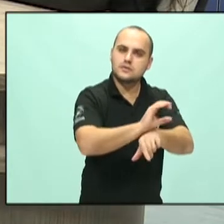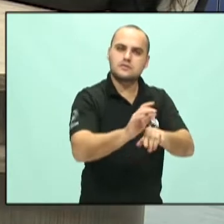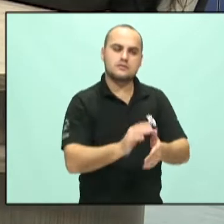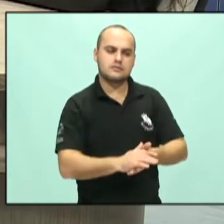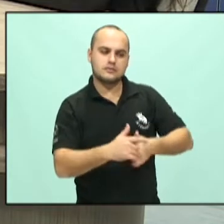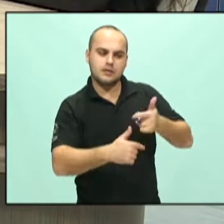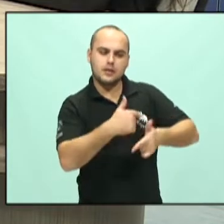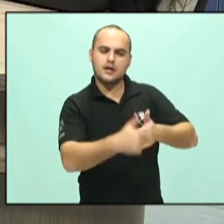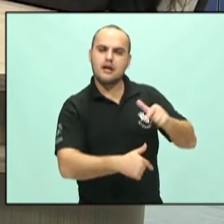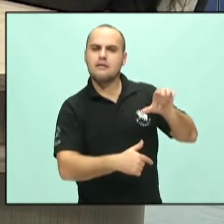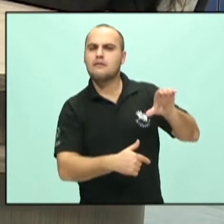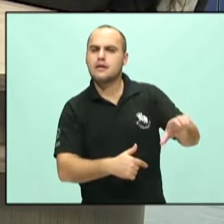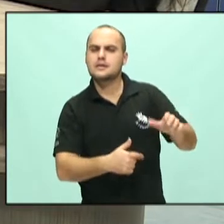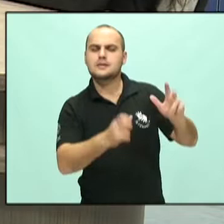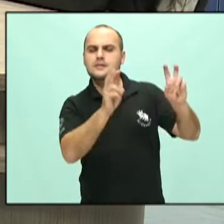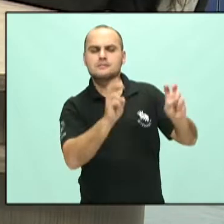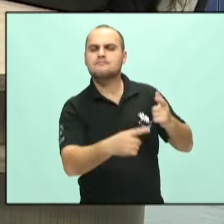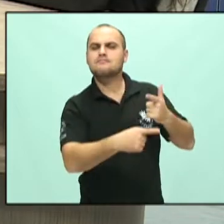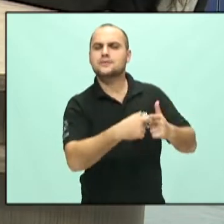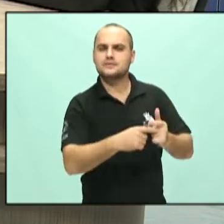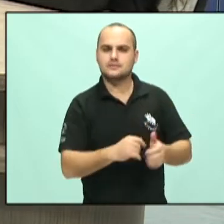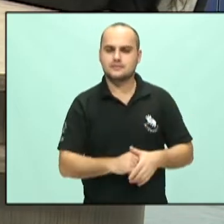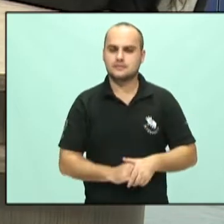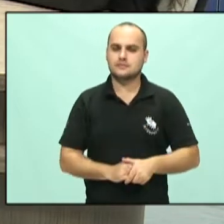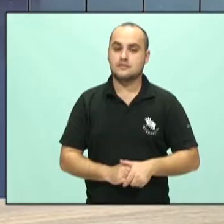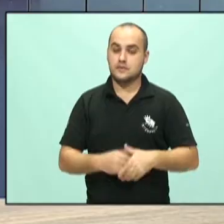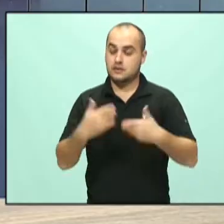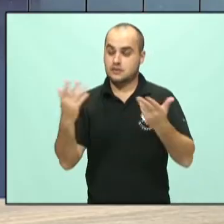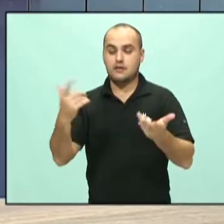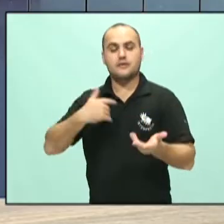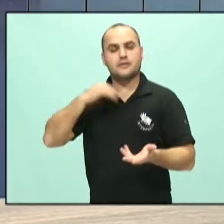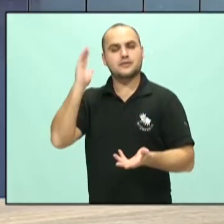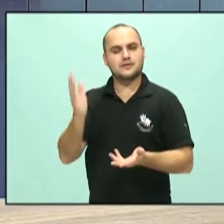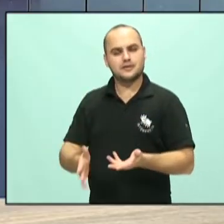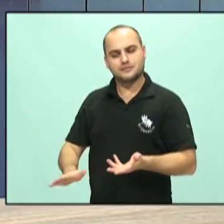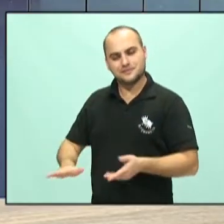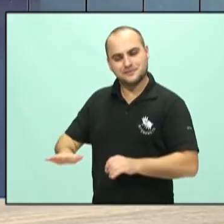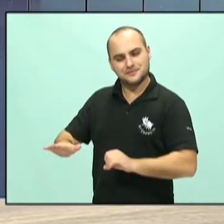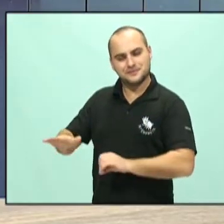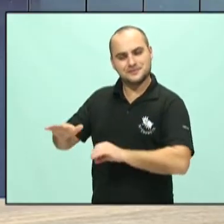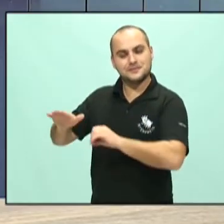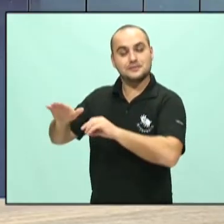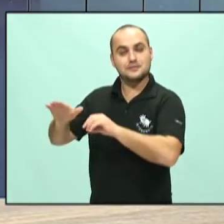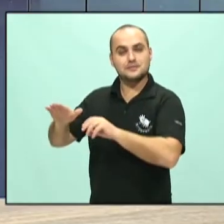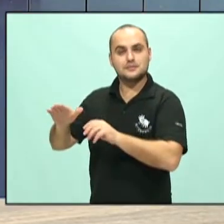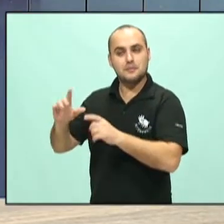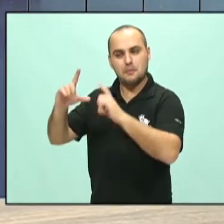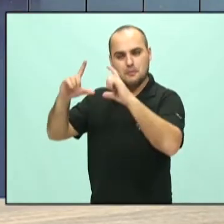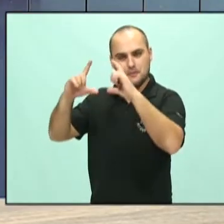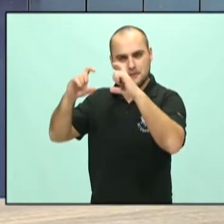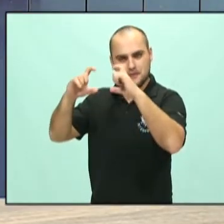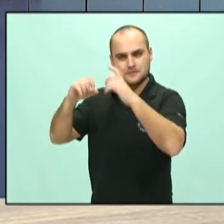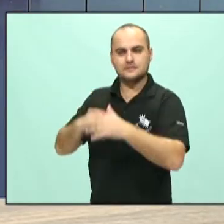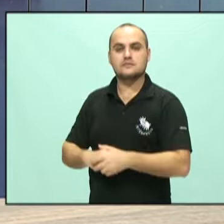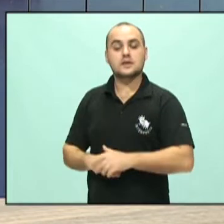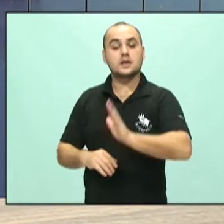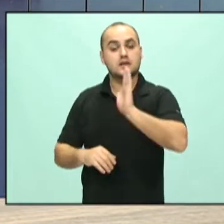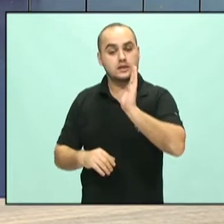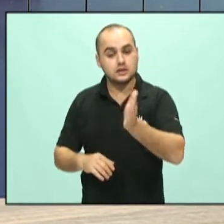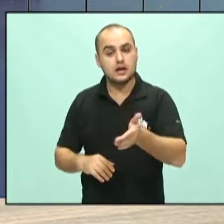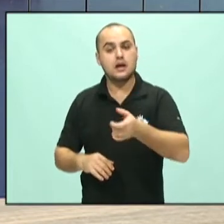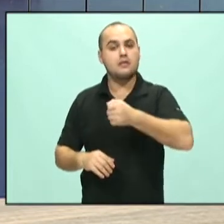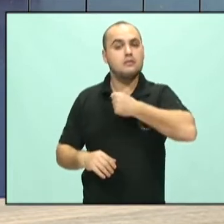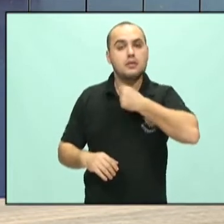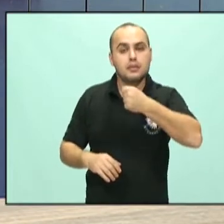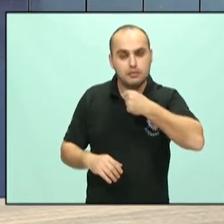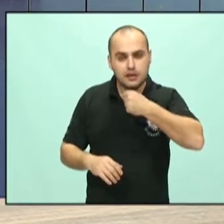essa produção? Então, eu trabalho com fotografia desde muito nova. E eu já fiz um período de jornalismo também e